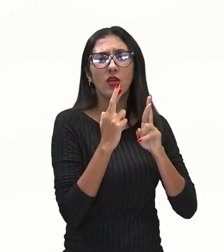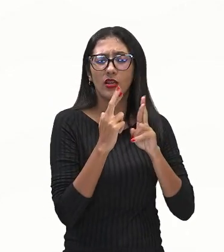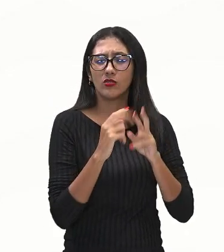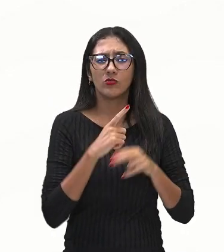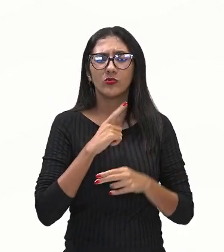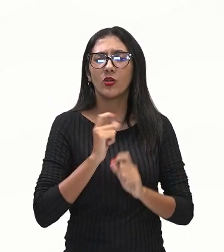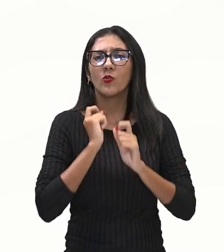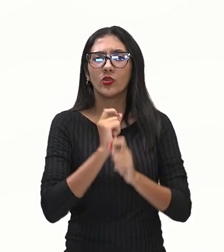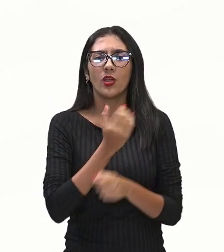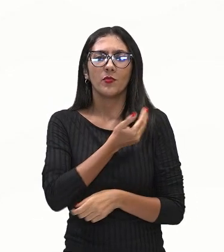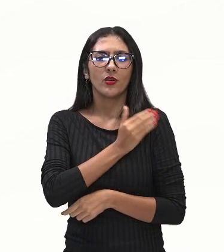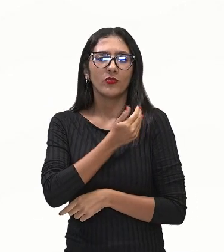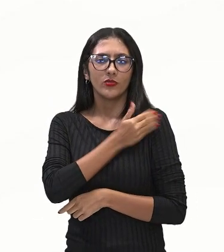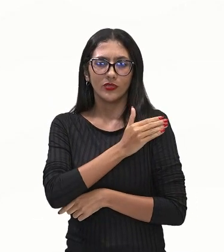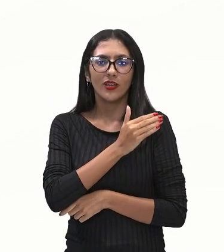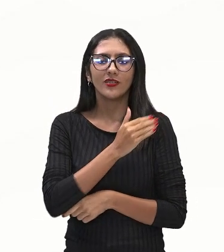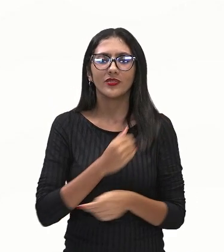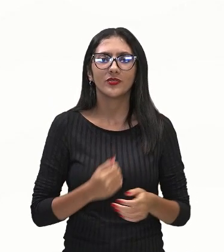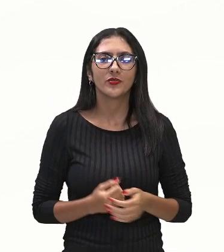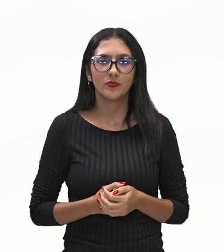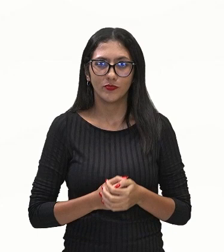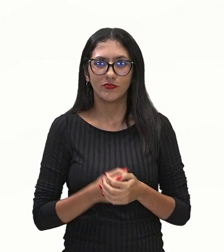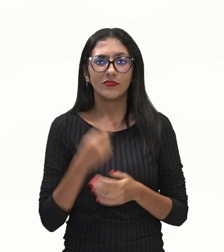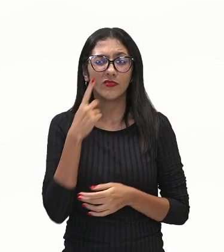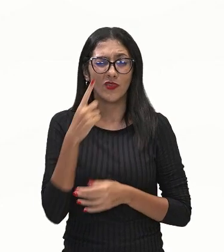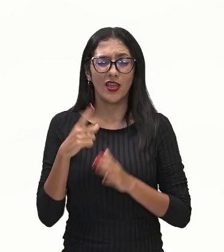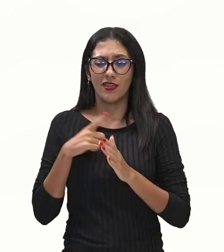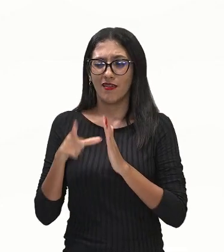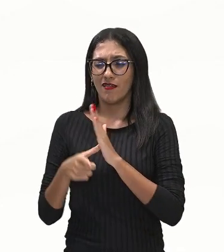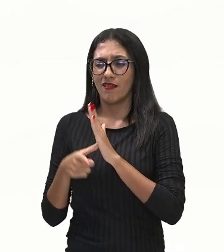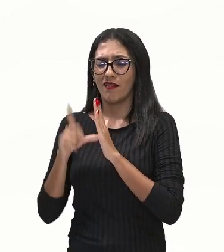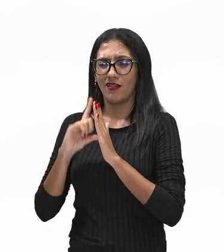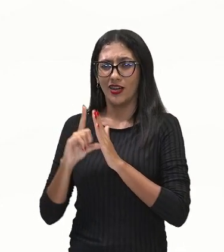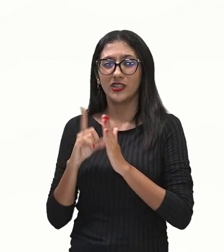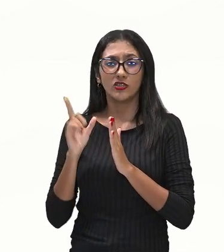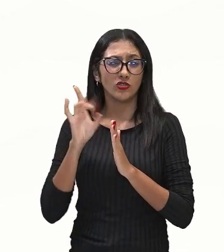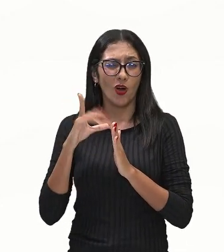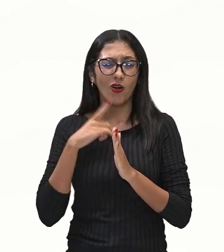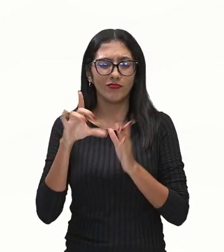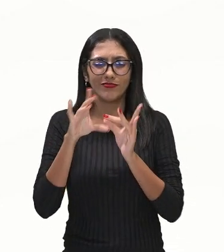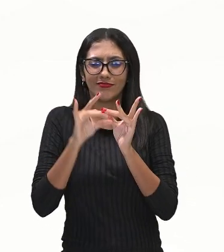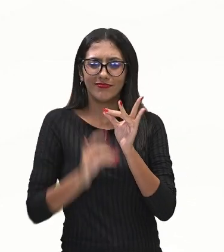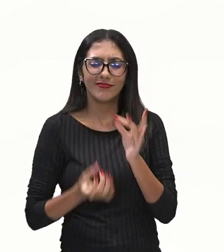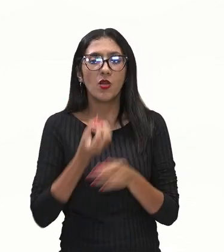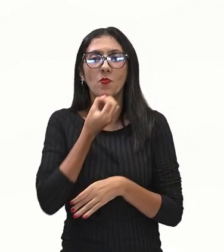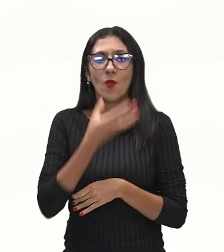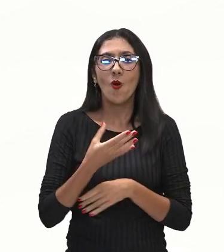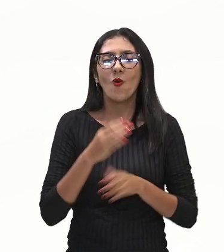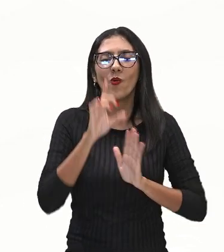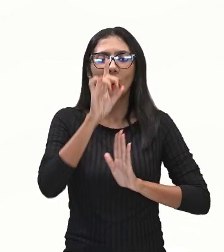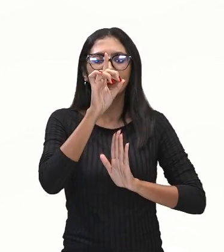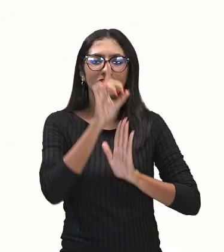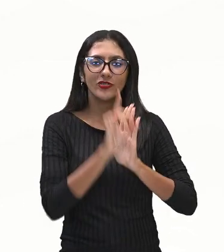olha, eu estava falando só coisas boas a respeito aí das pessoas com deficiência, a questão do direito, não é? No final,